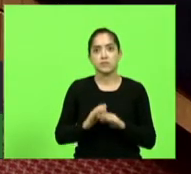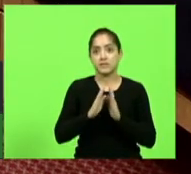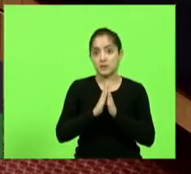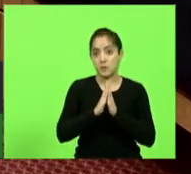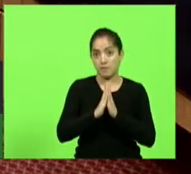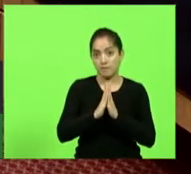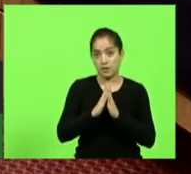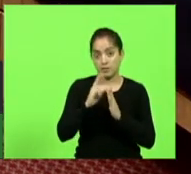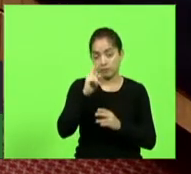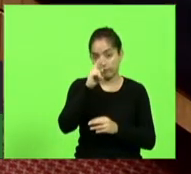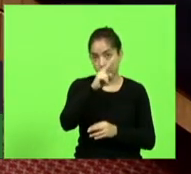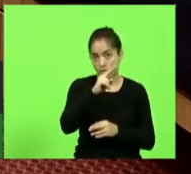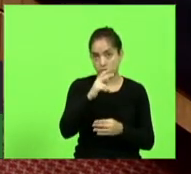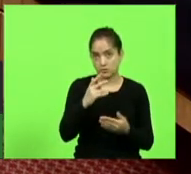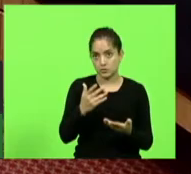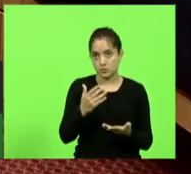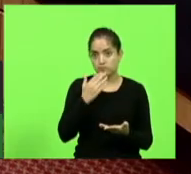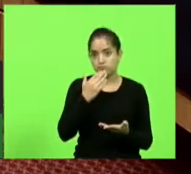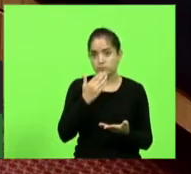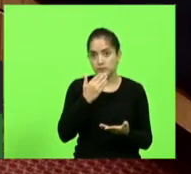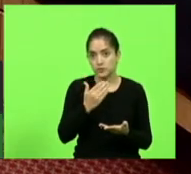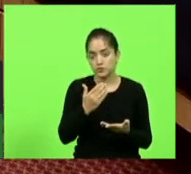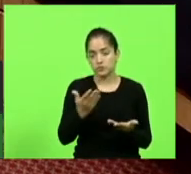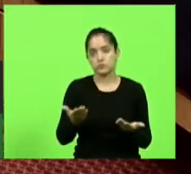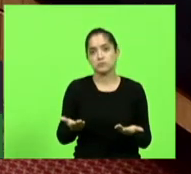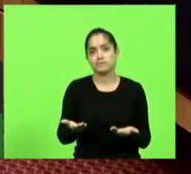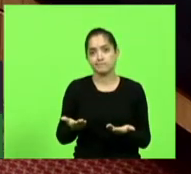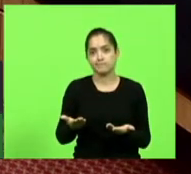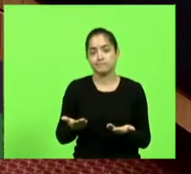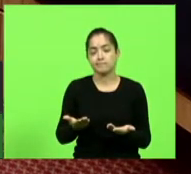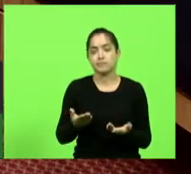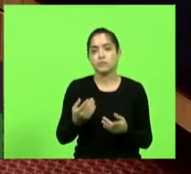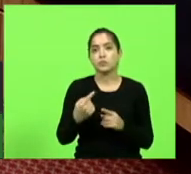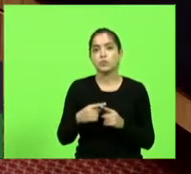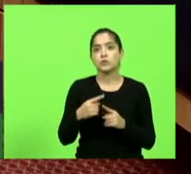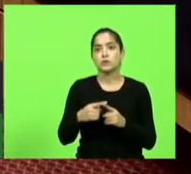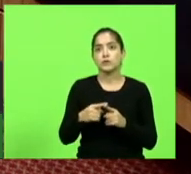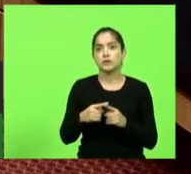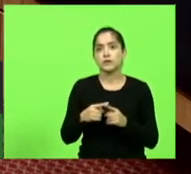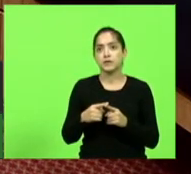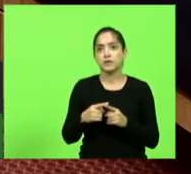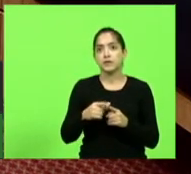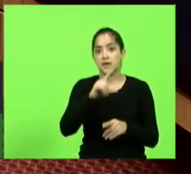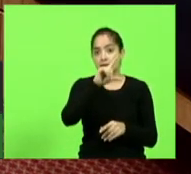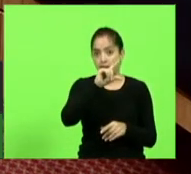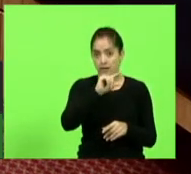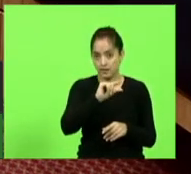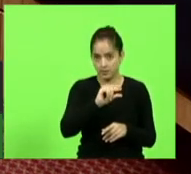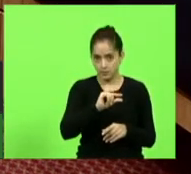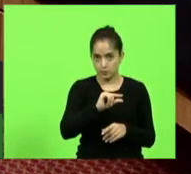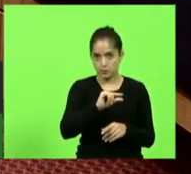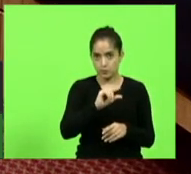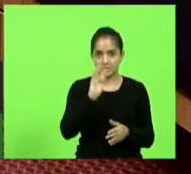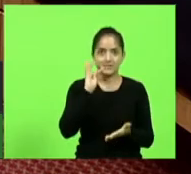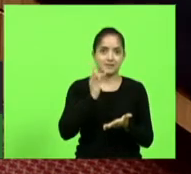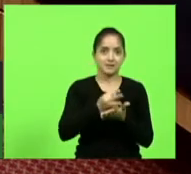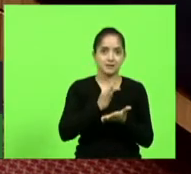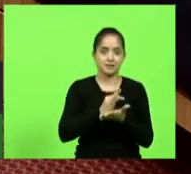forte, popularmente falando, porque reduz a tarifa e quem que não